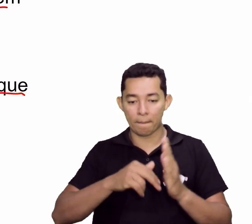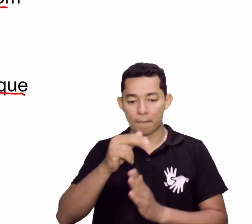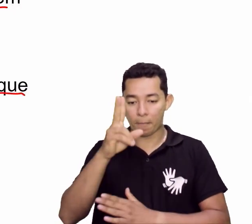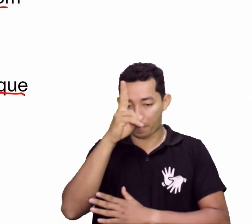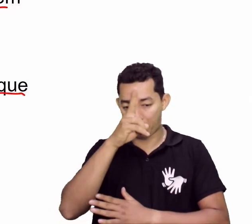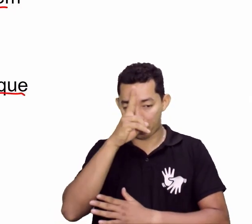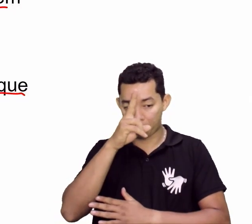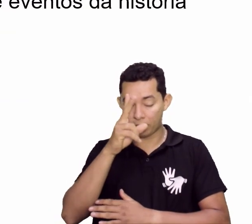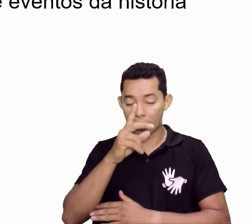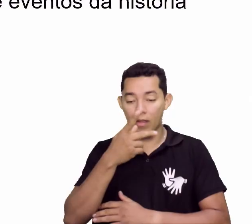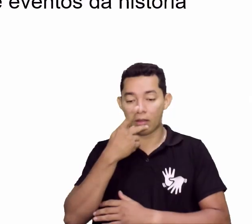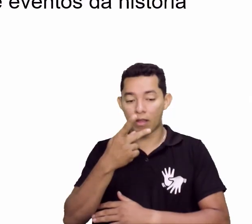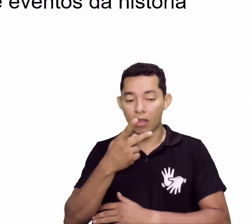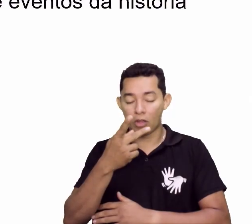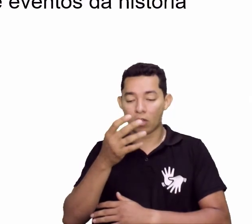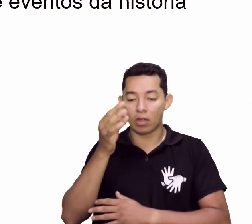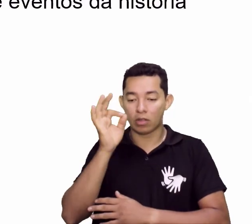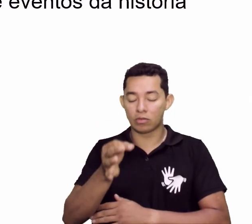se afirma em...